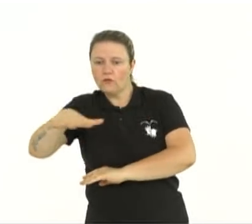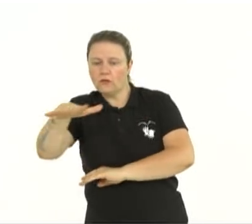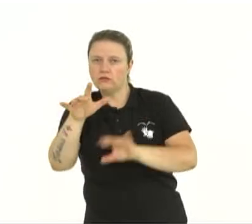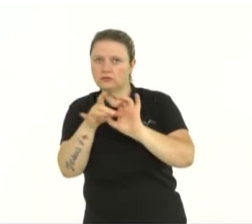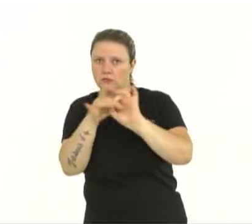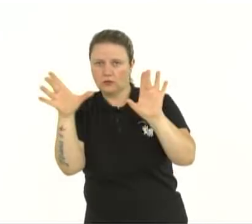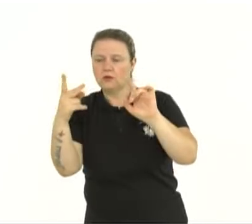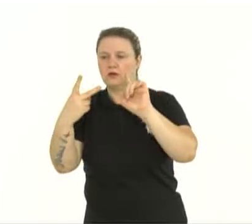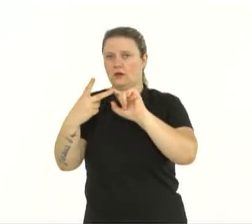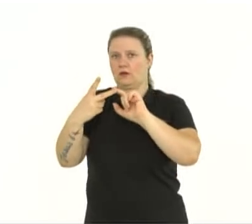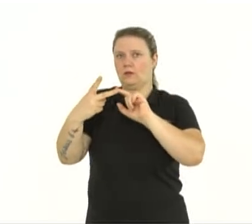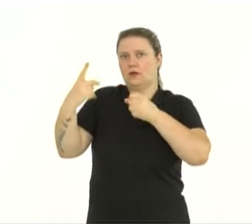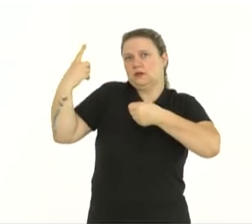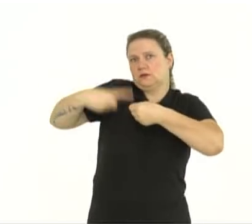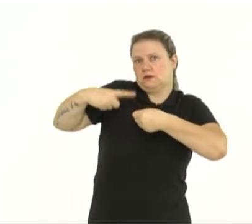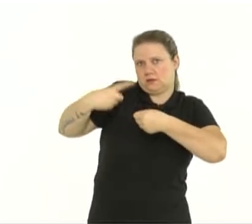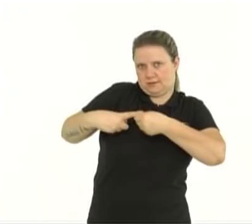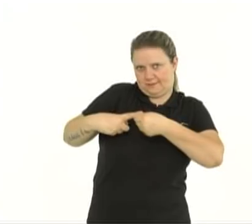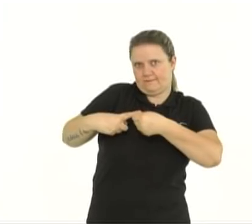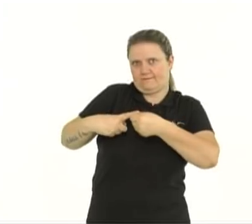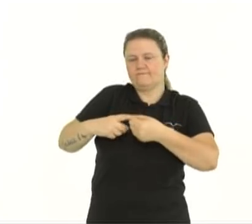natureza e urbanas. Tá?